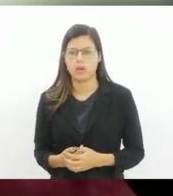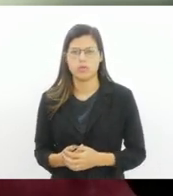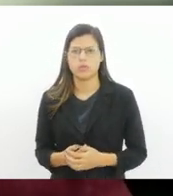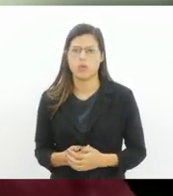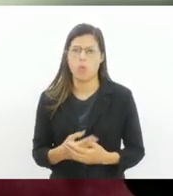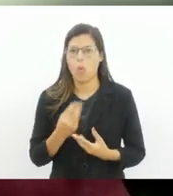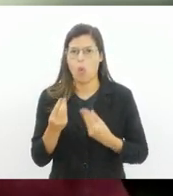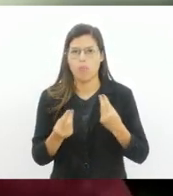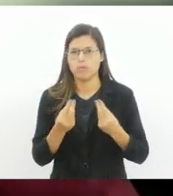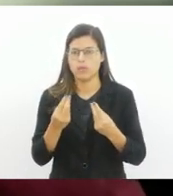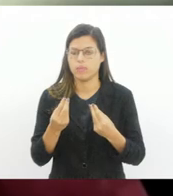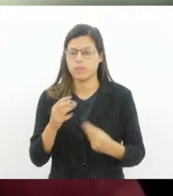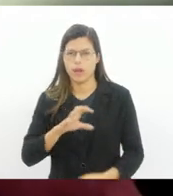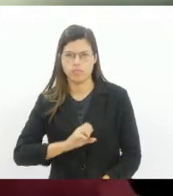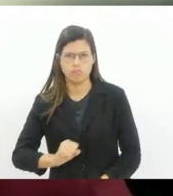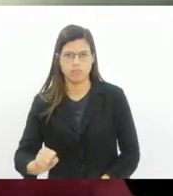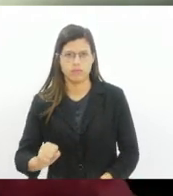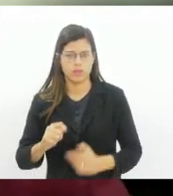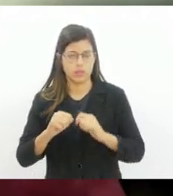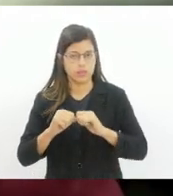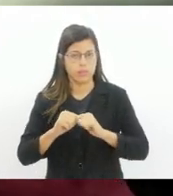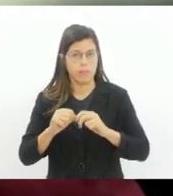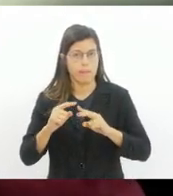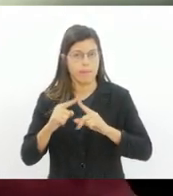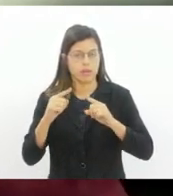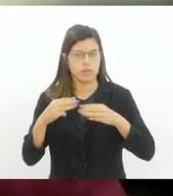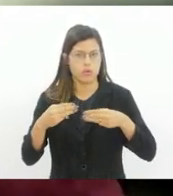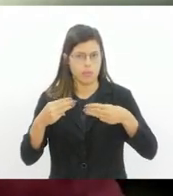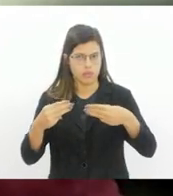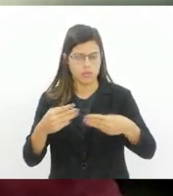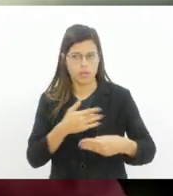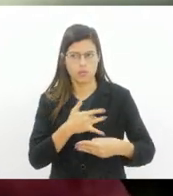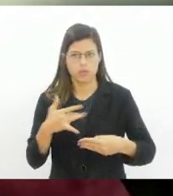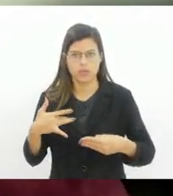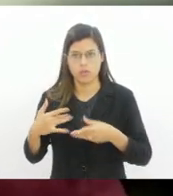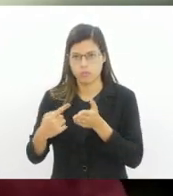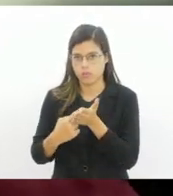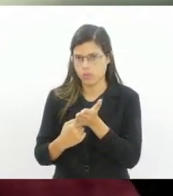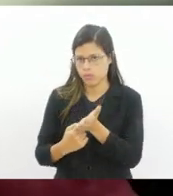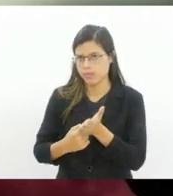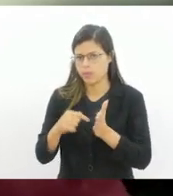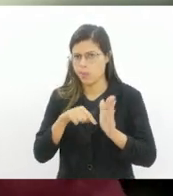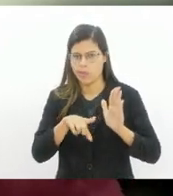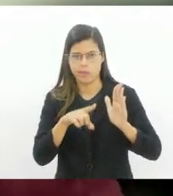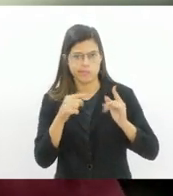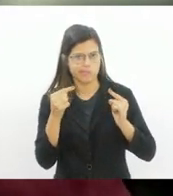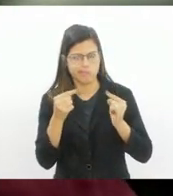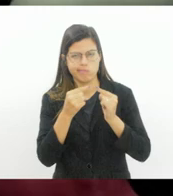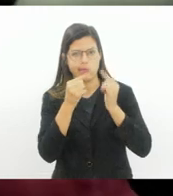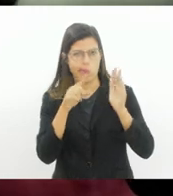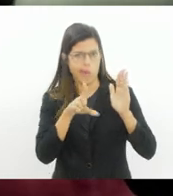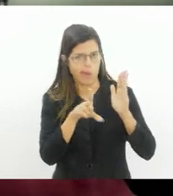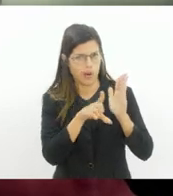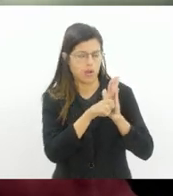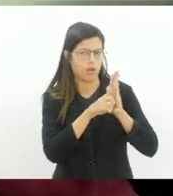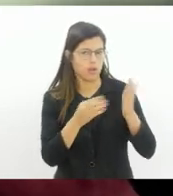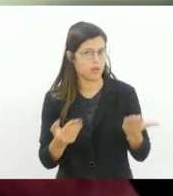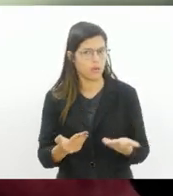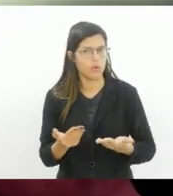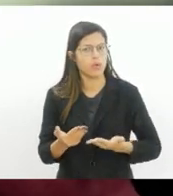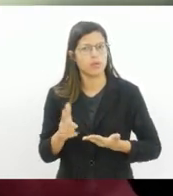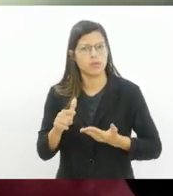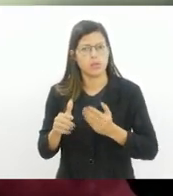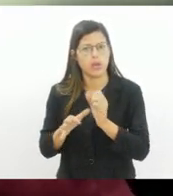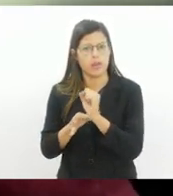ser realizada e tal, mas o Ministério da Saúde se compromete com o que está previsto na legislação hoje, que é